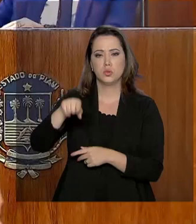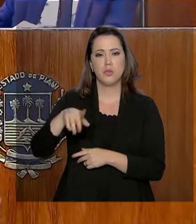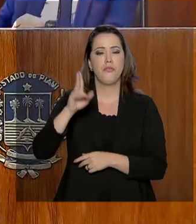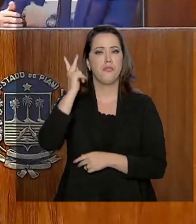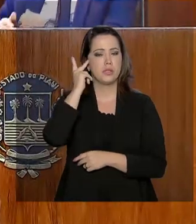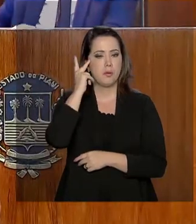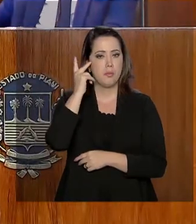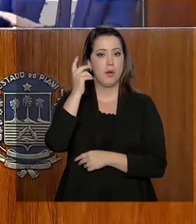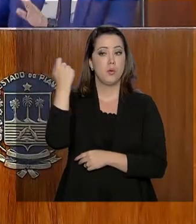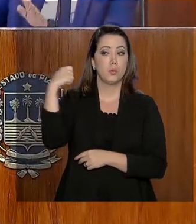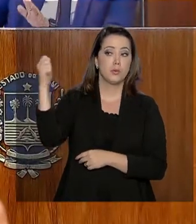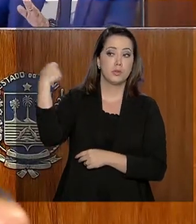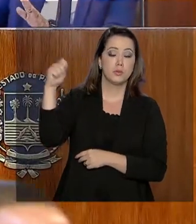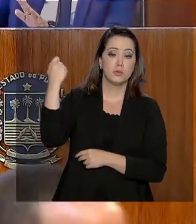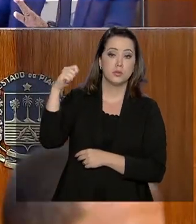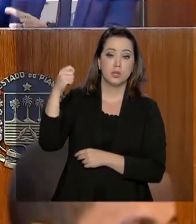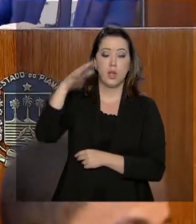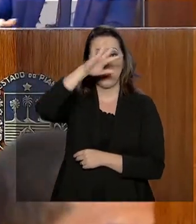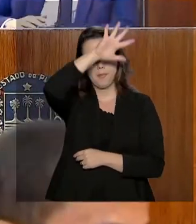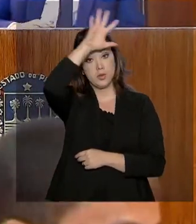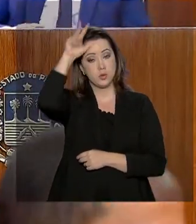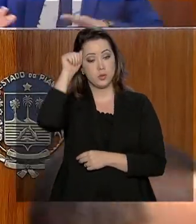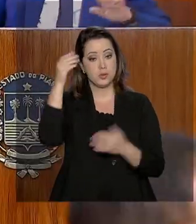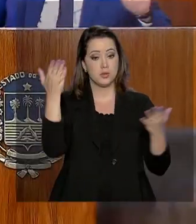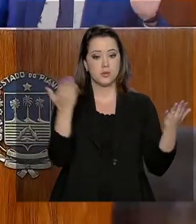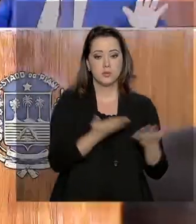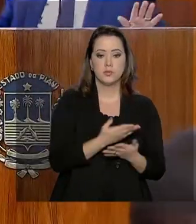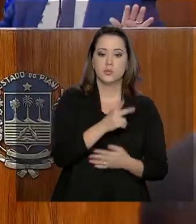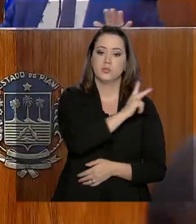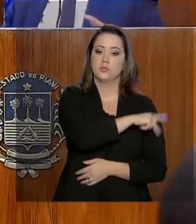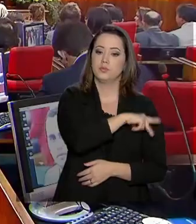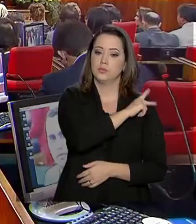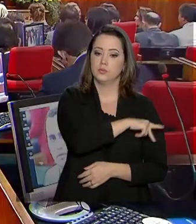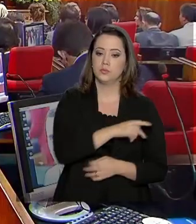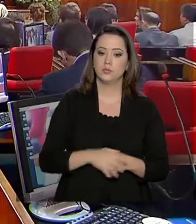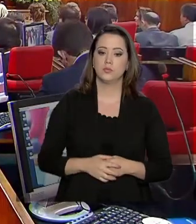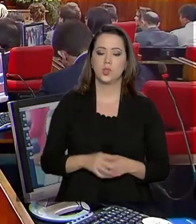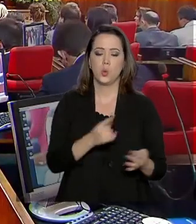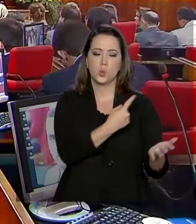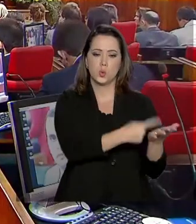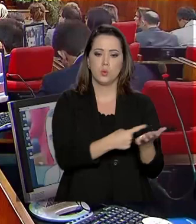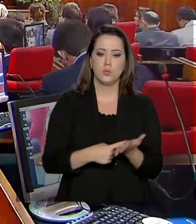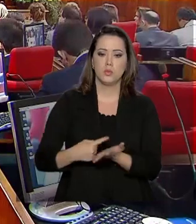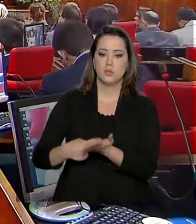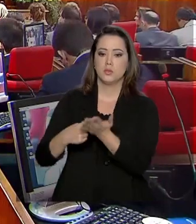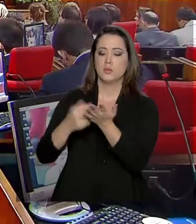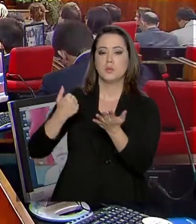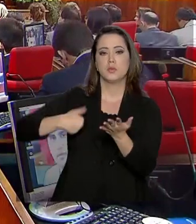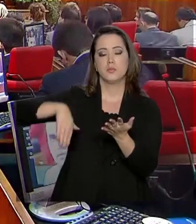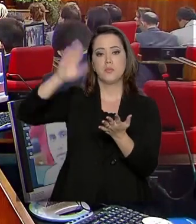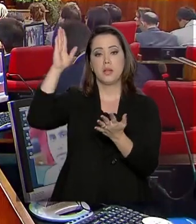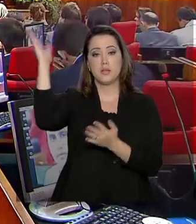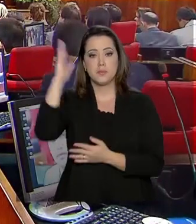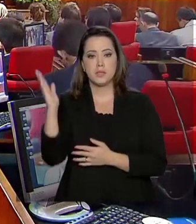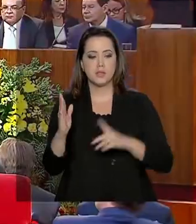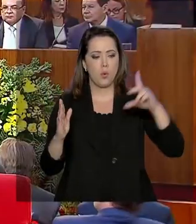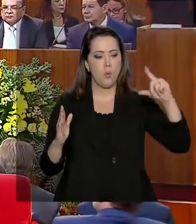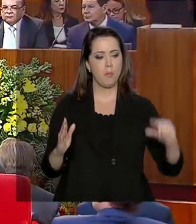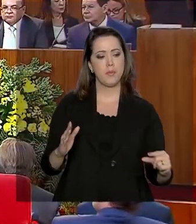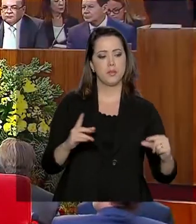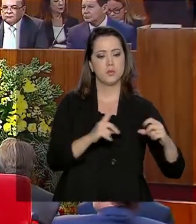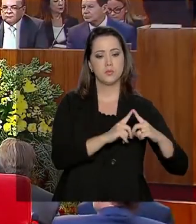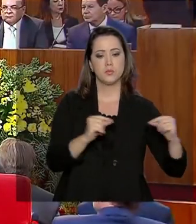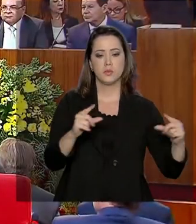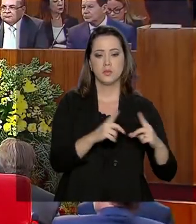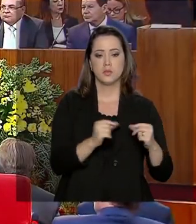paulo no rio grande do sul amazonas e agora está no piauí é a agenda mais brasil - brasília que